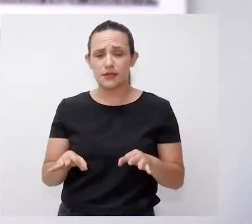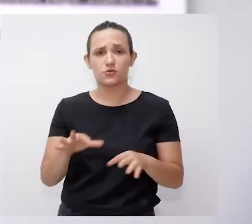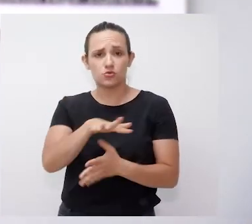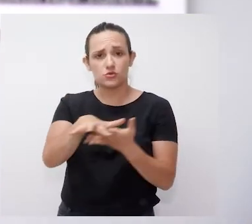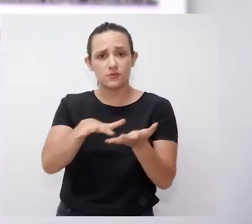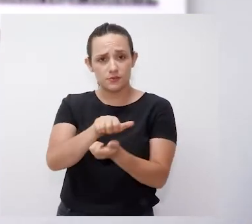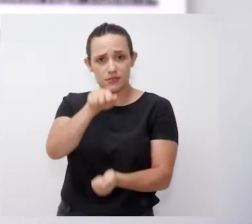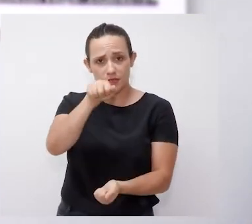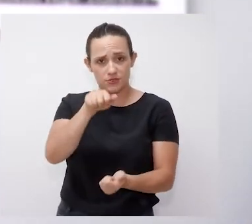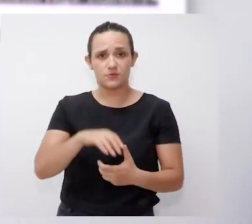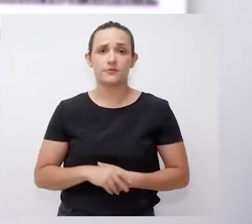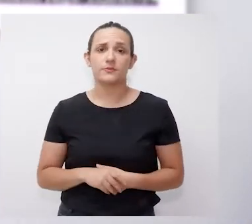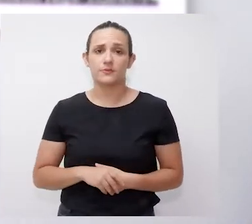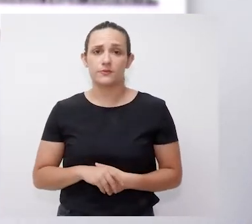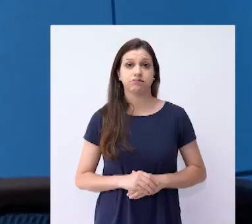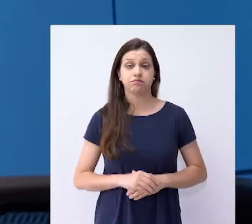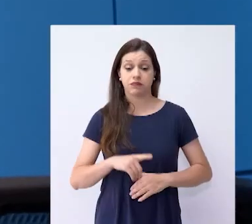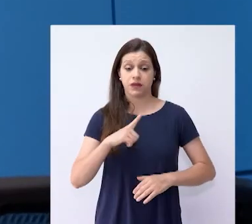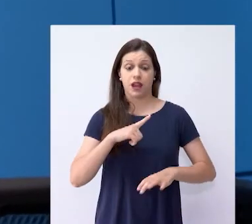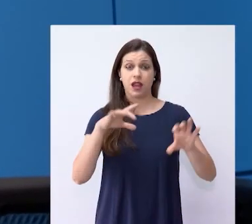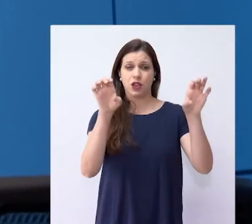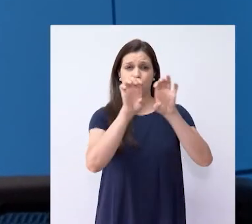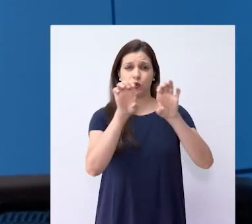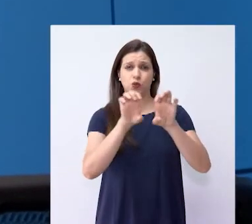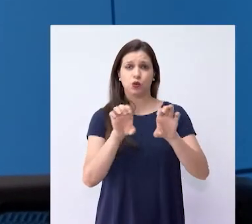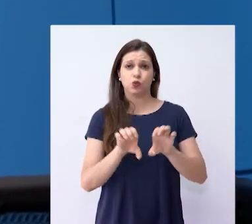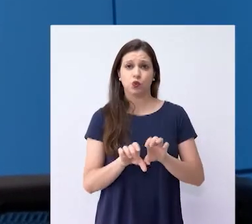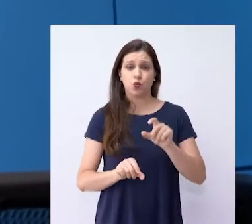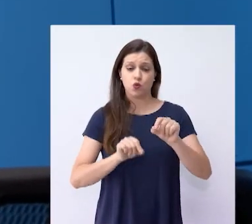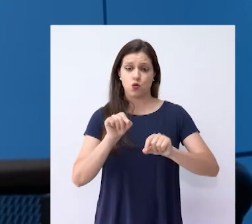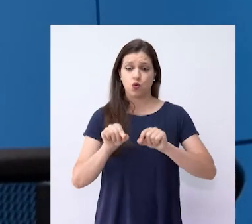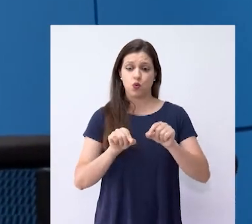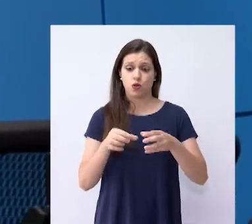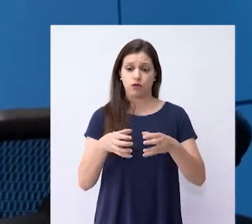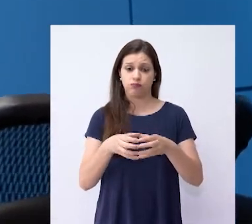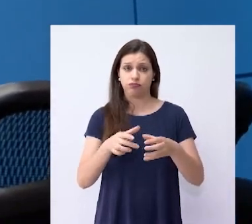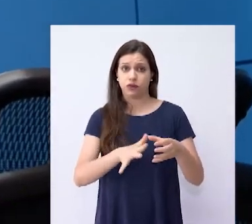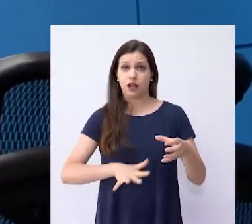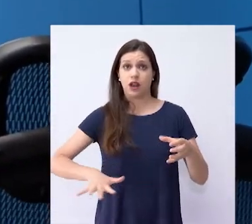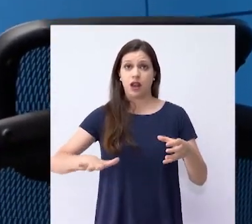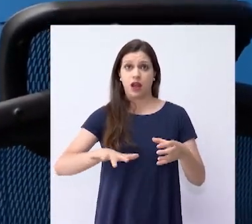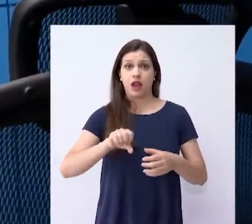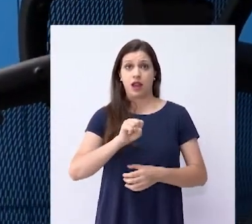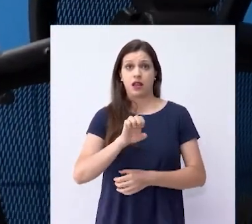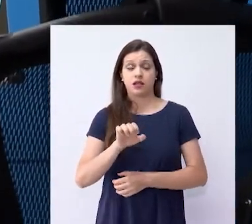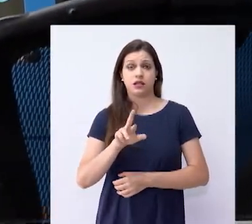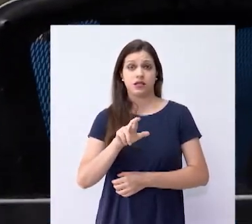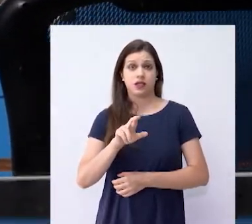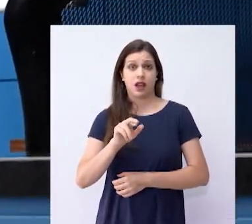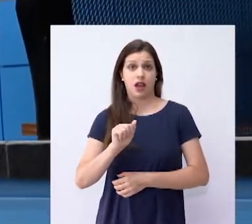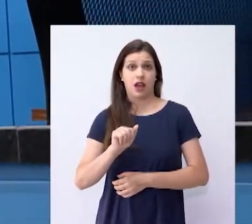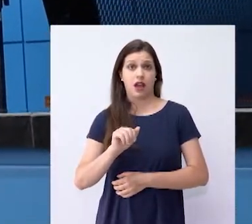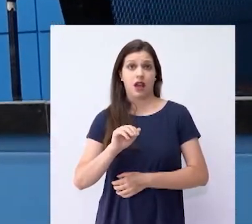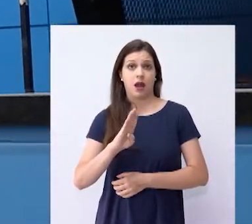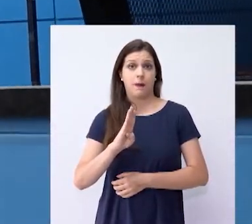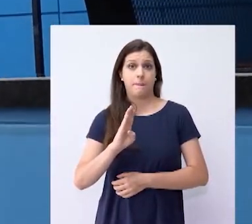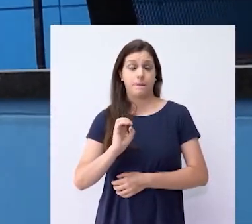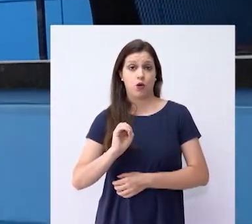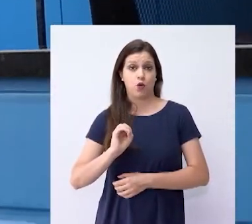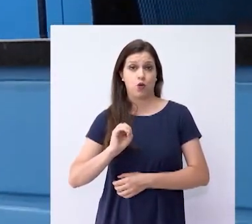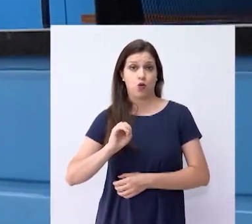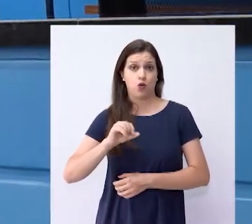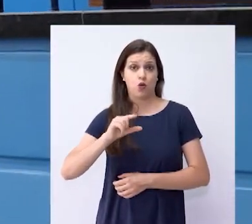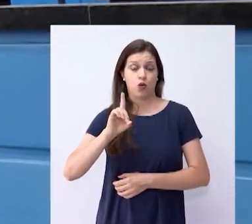utilização sustentável deste local. A estruturação do zoneamento ecológico e econômico da Serra da Bodoquena foi o tema da audiência